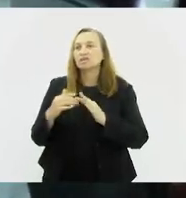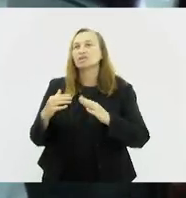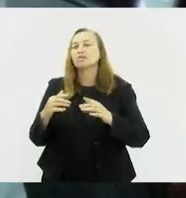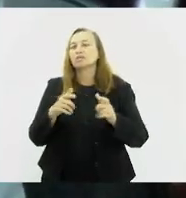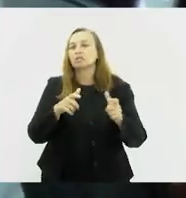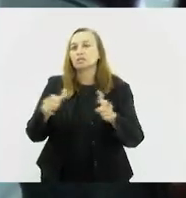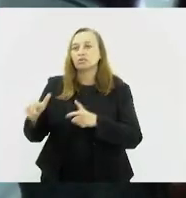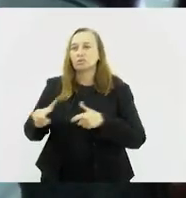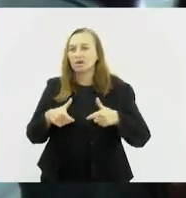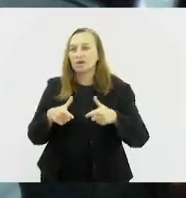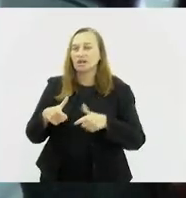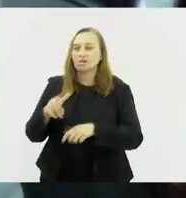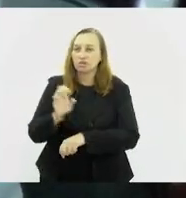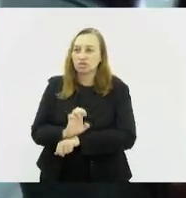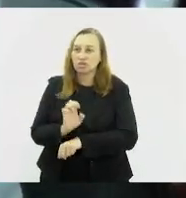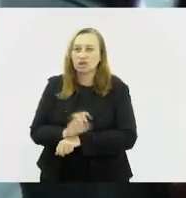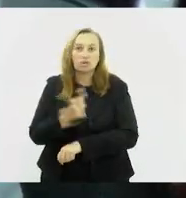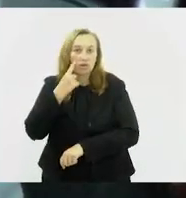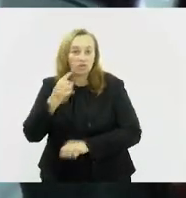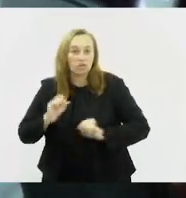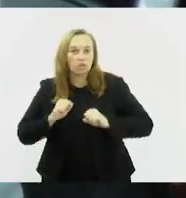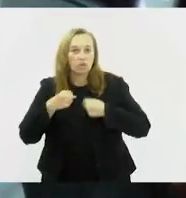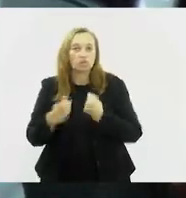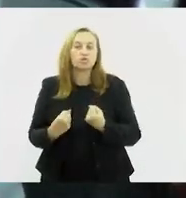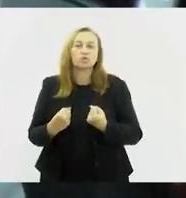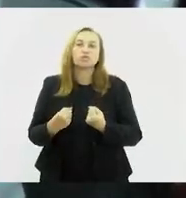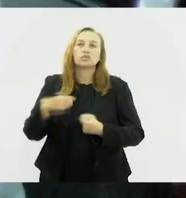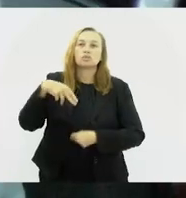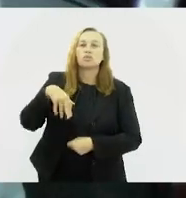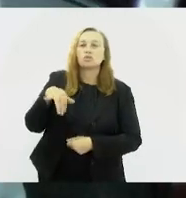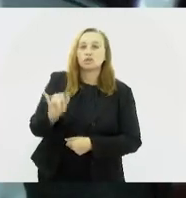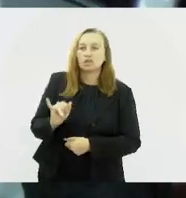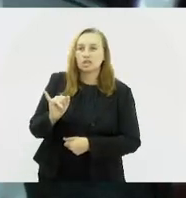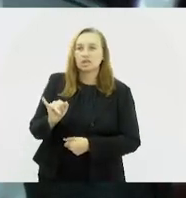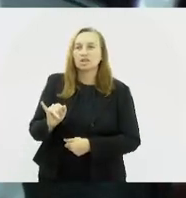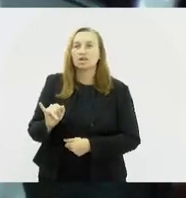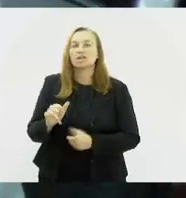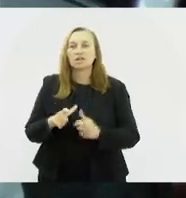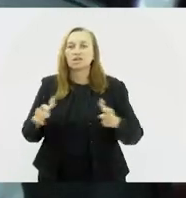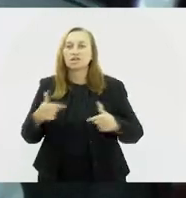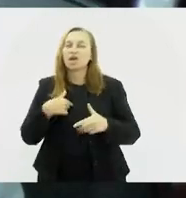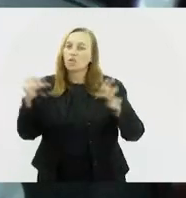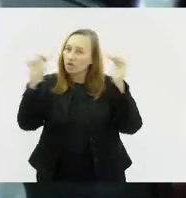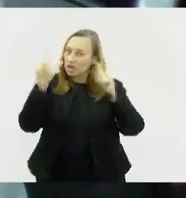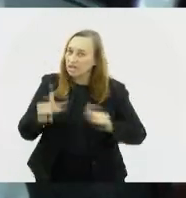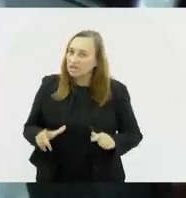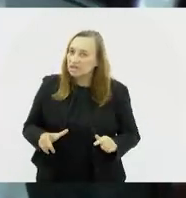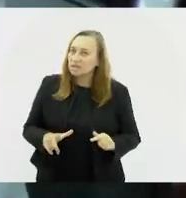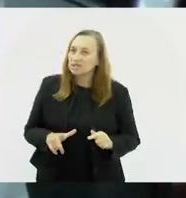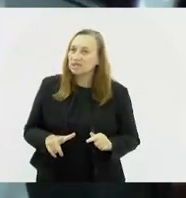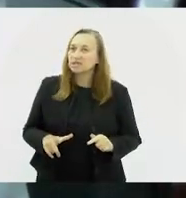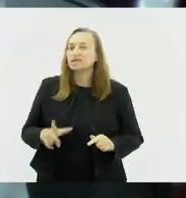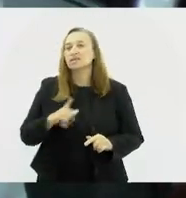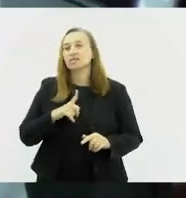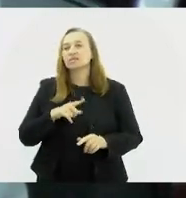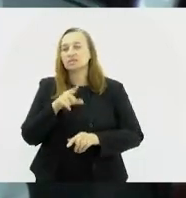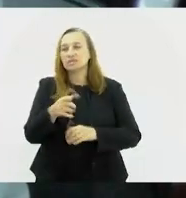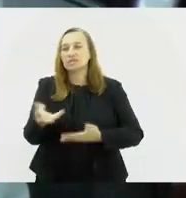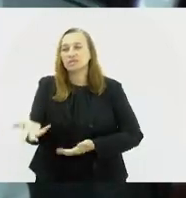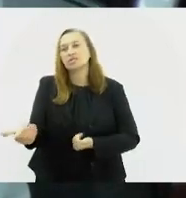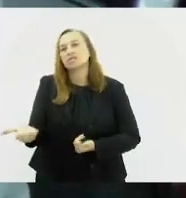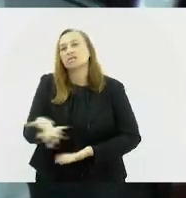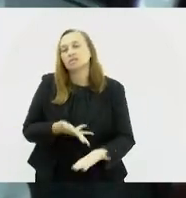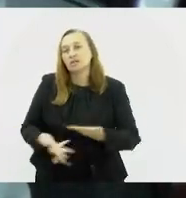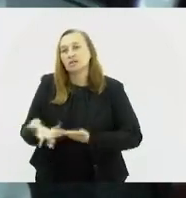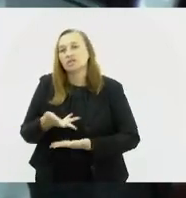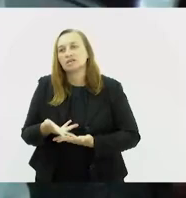para todo o Estado Munique. Eu estou vendo o esforço grandioso que você está fazendo, eu estou muito feliz, né, por ter você como parceiro, e